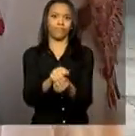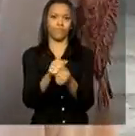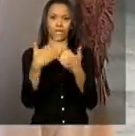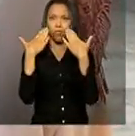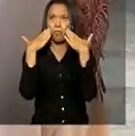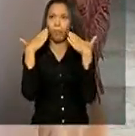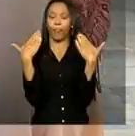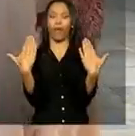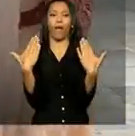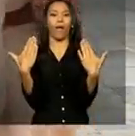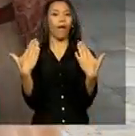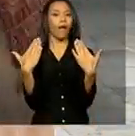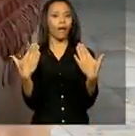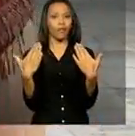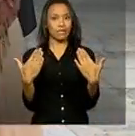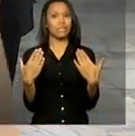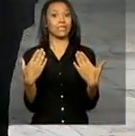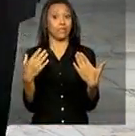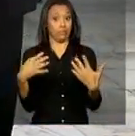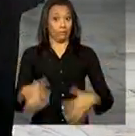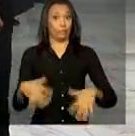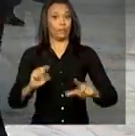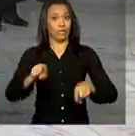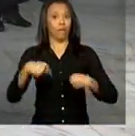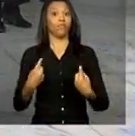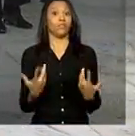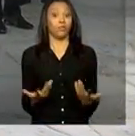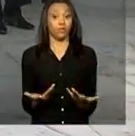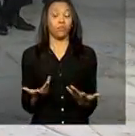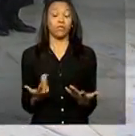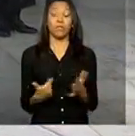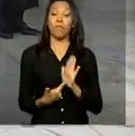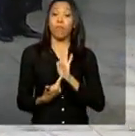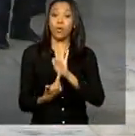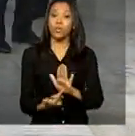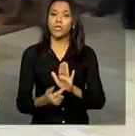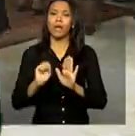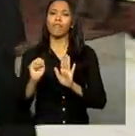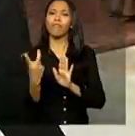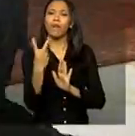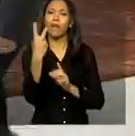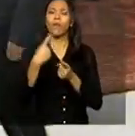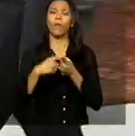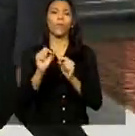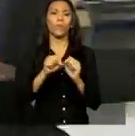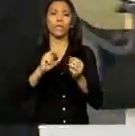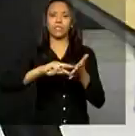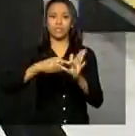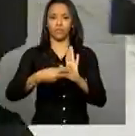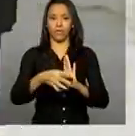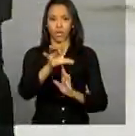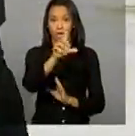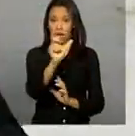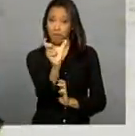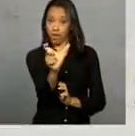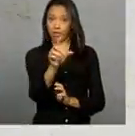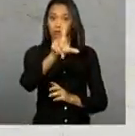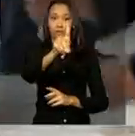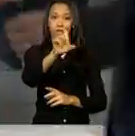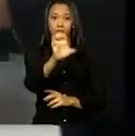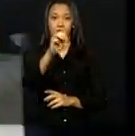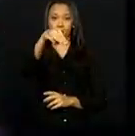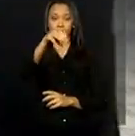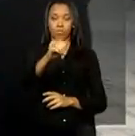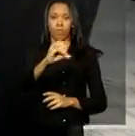destaque nos coloca diante de um grande desafio, que é de transmissão de valores daquilo que a democracia significa ao redor do mundo, que o